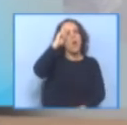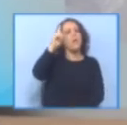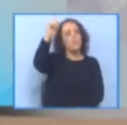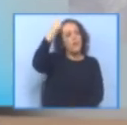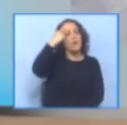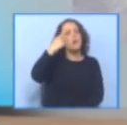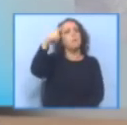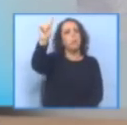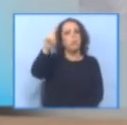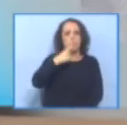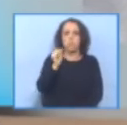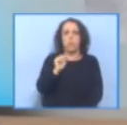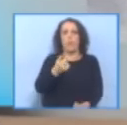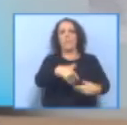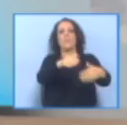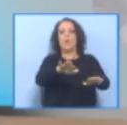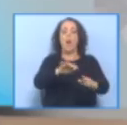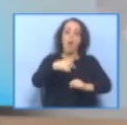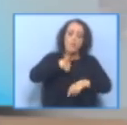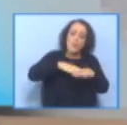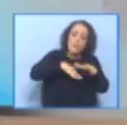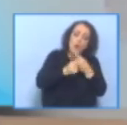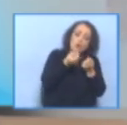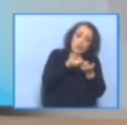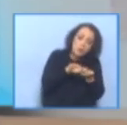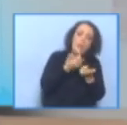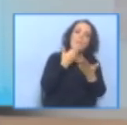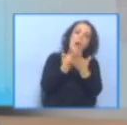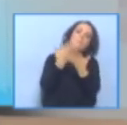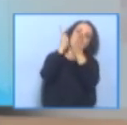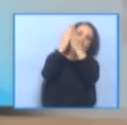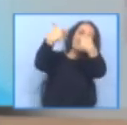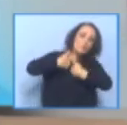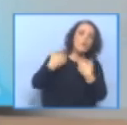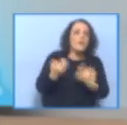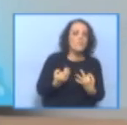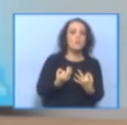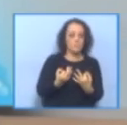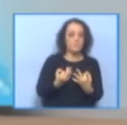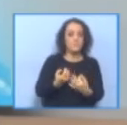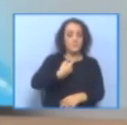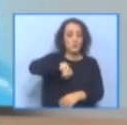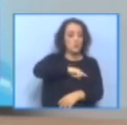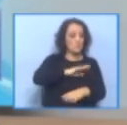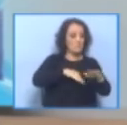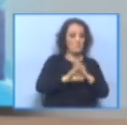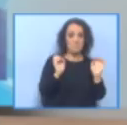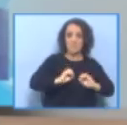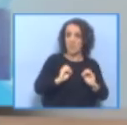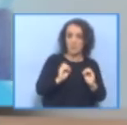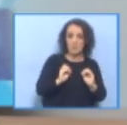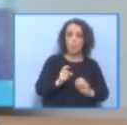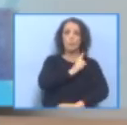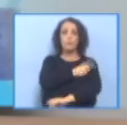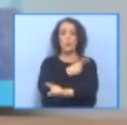andar, é acreditar que fazendo a nossa parte nós também contamos com Ele. E aqui não há a nossa parte feita, não há também em termos de